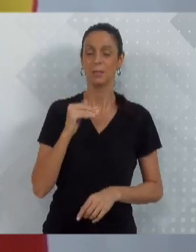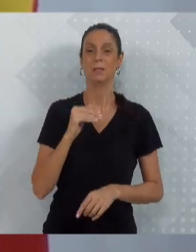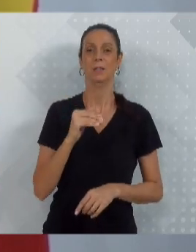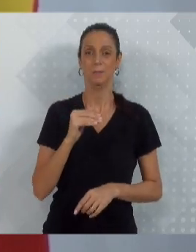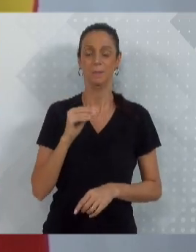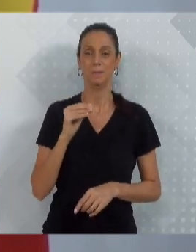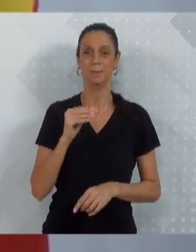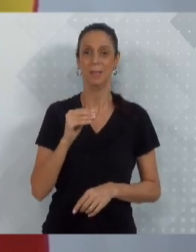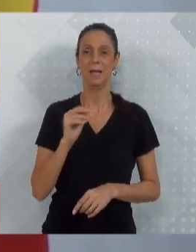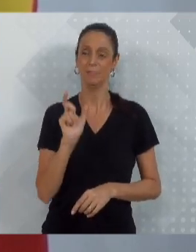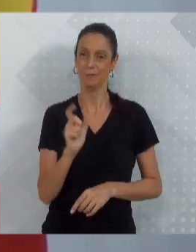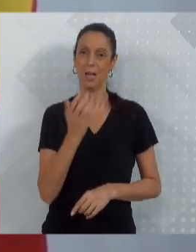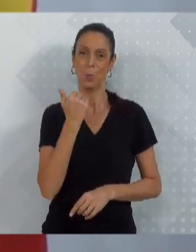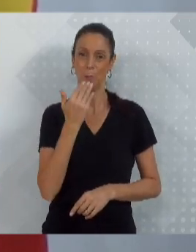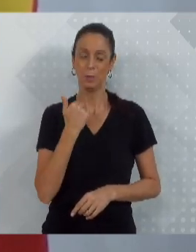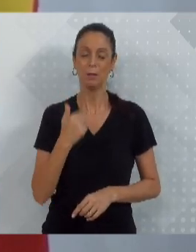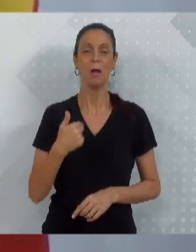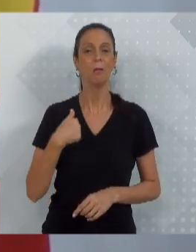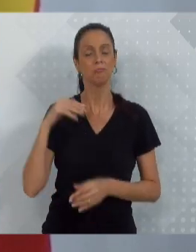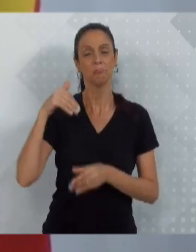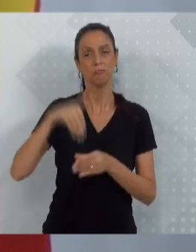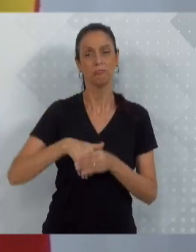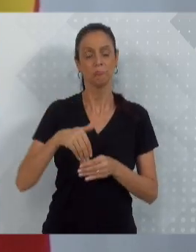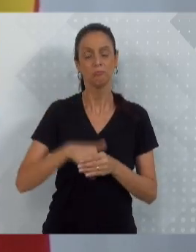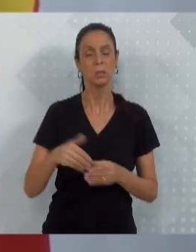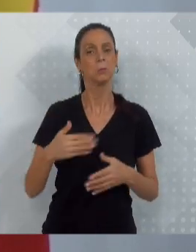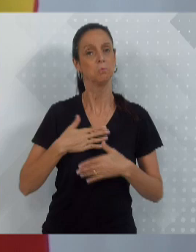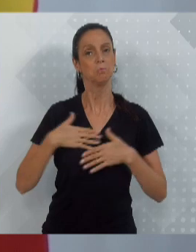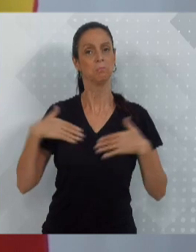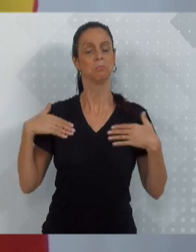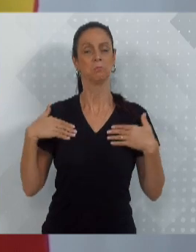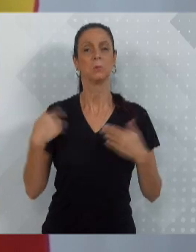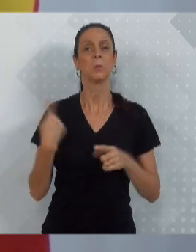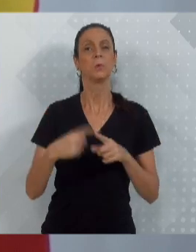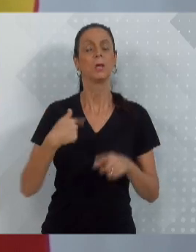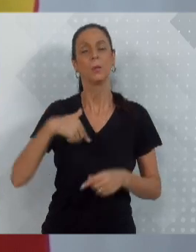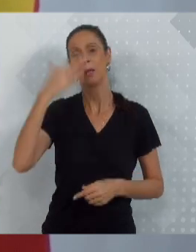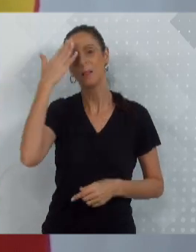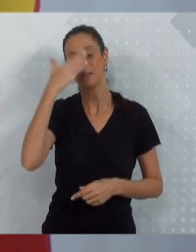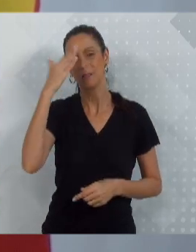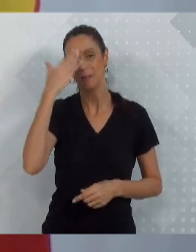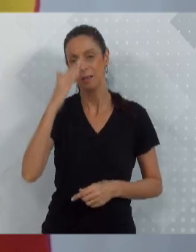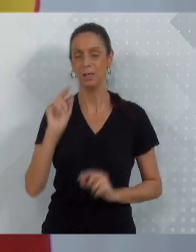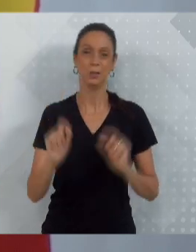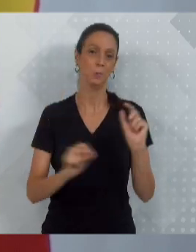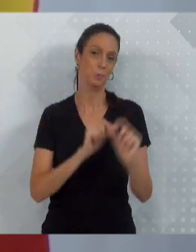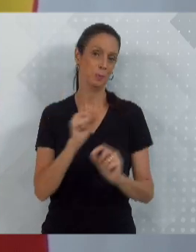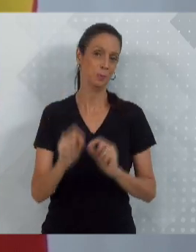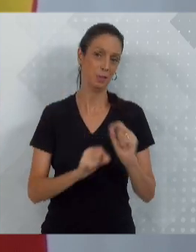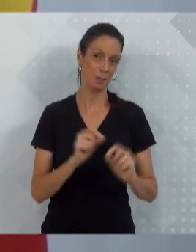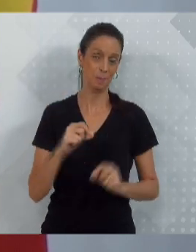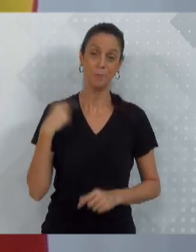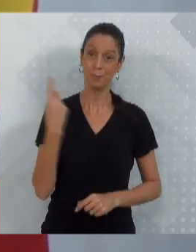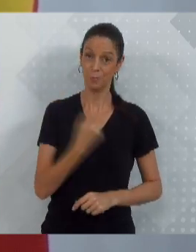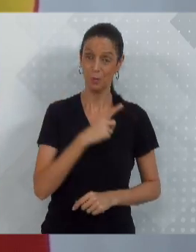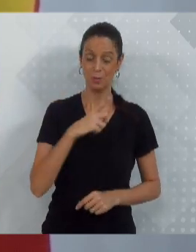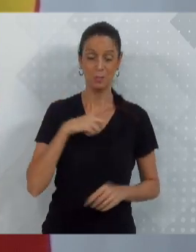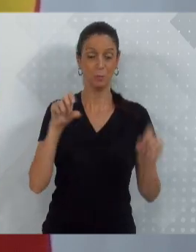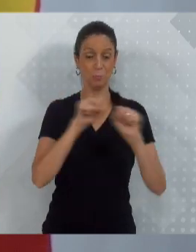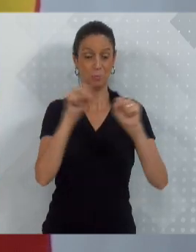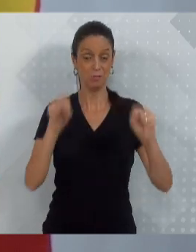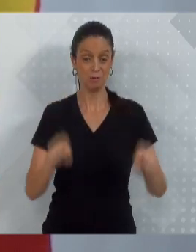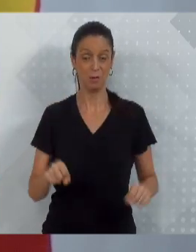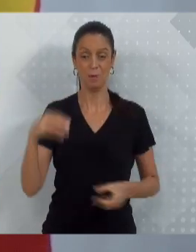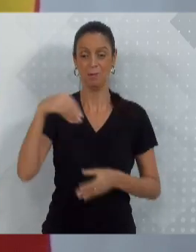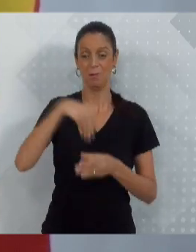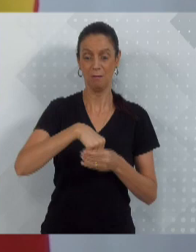forma favorável, com muito orgulho, porque, inclusive, entendo que é uma contradição a gente tem um sistema de vale alimentação aqui na